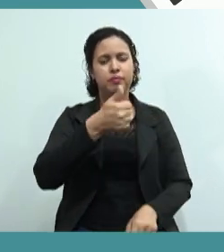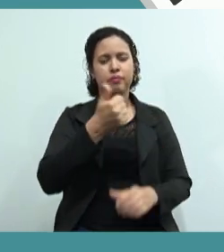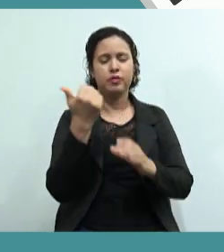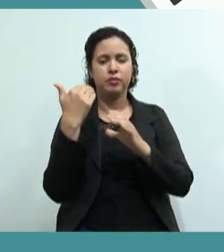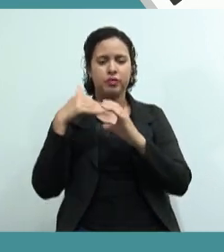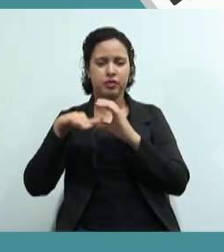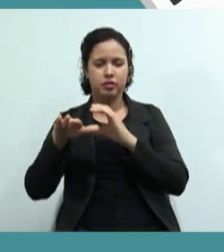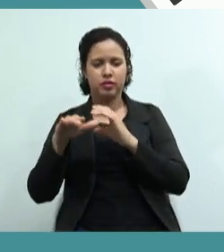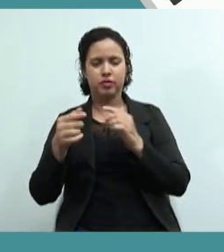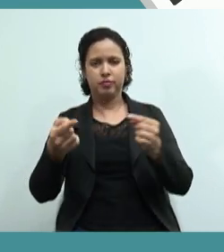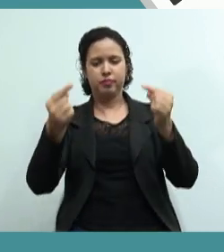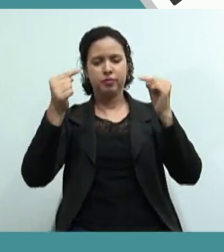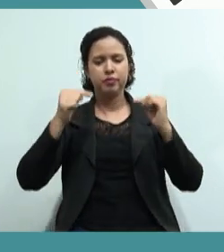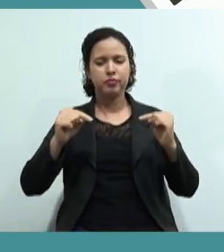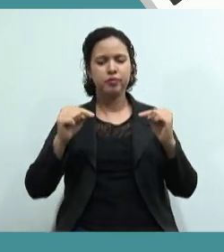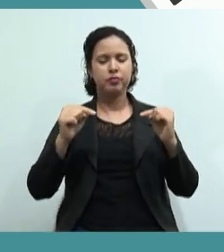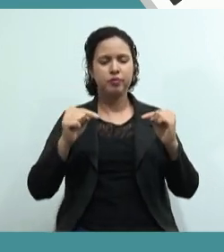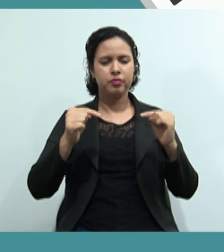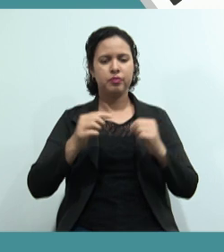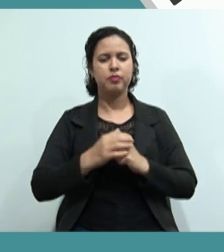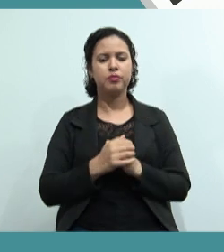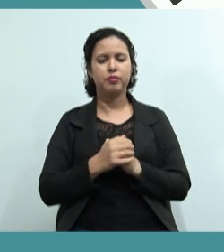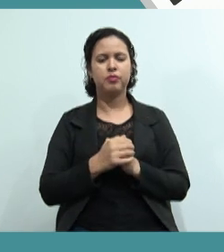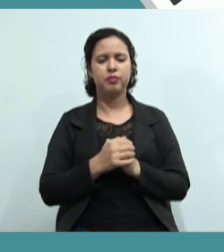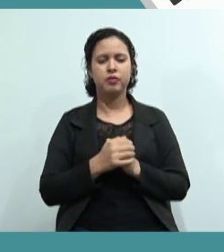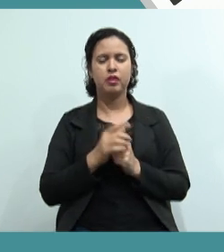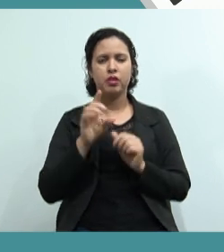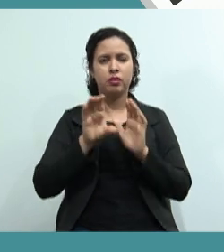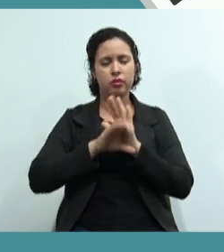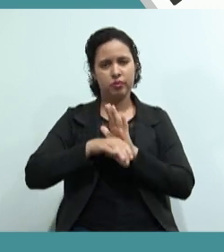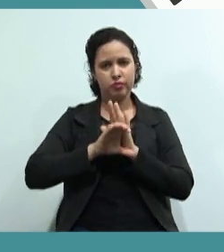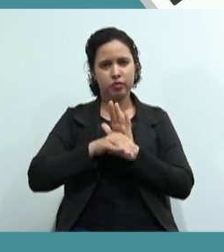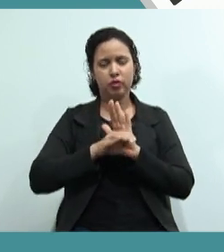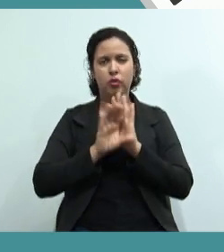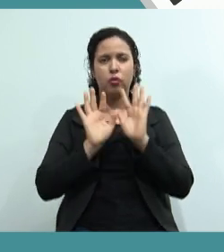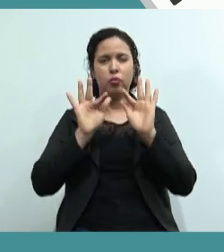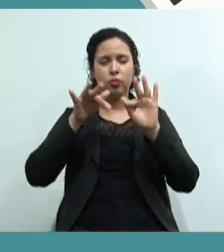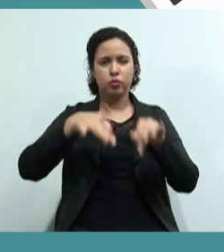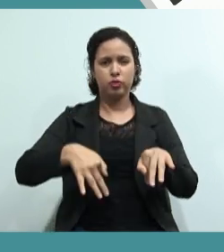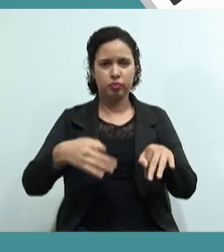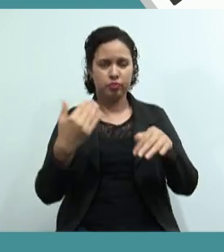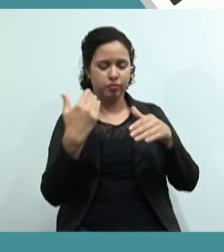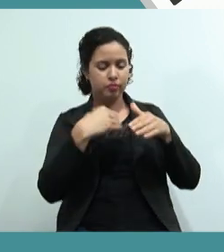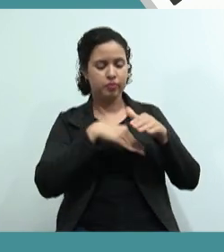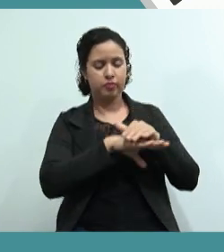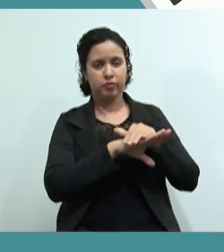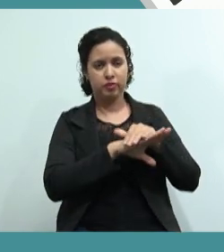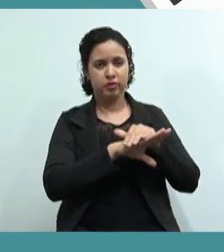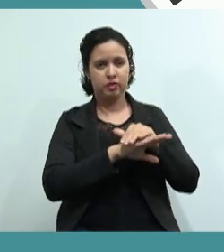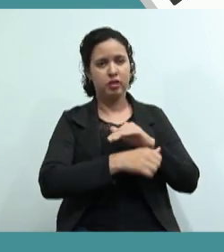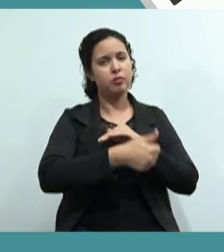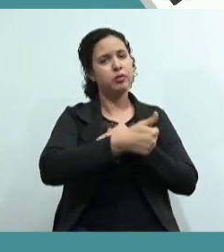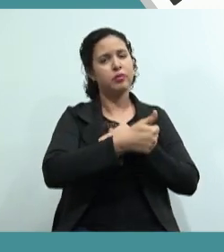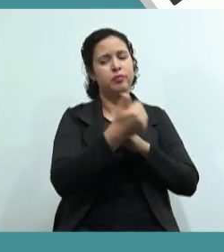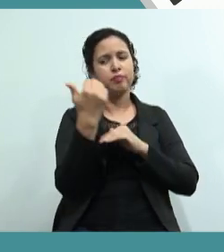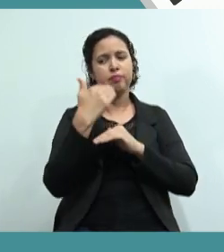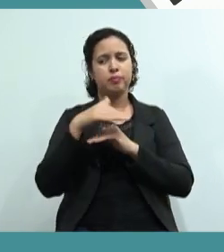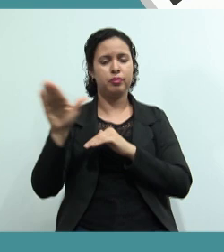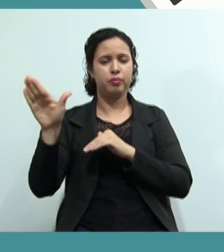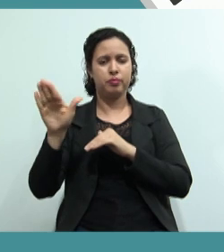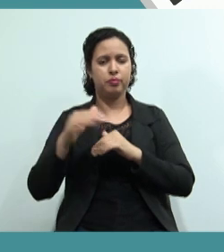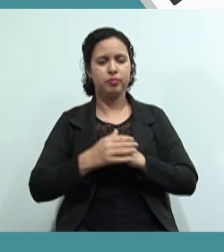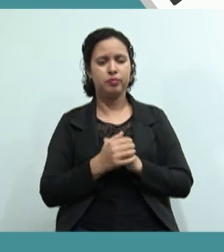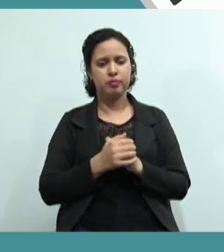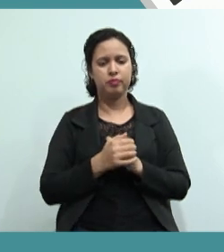Método UEPS, consiste no conceito de que as últimas entradas no estoque são as primeiras a sair.